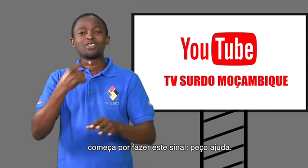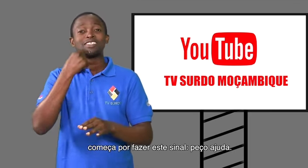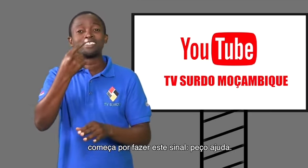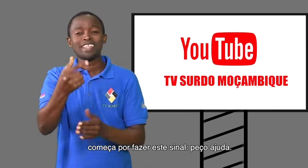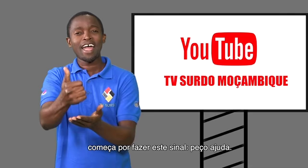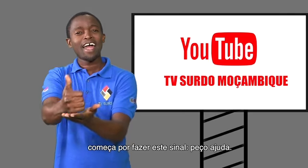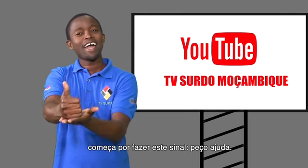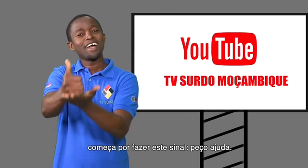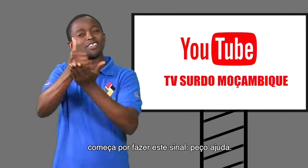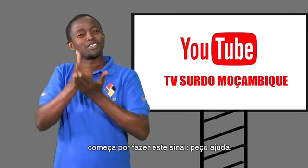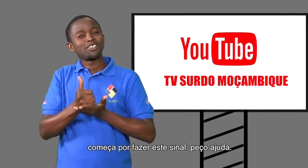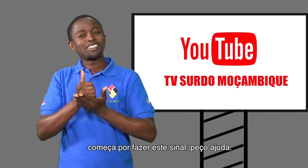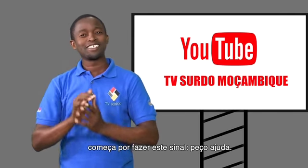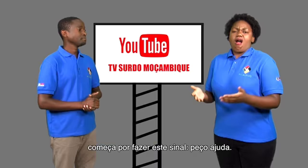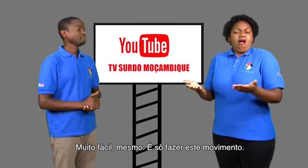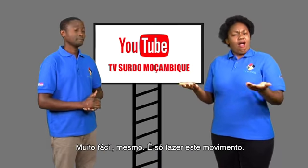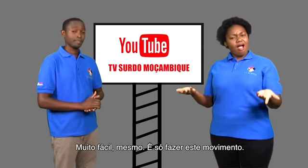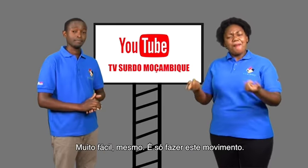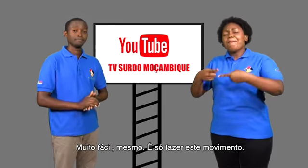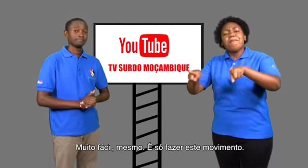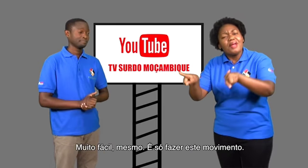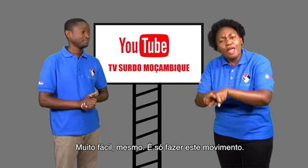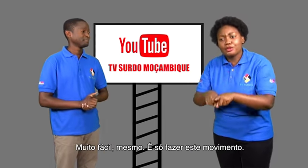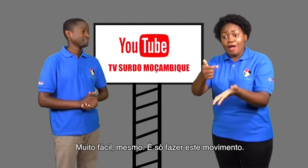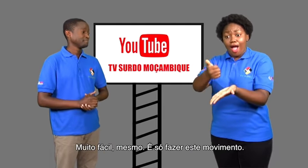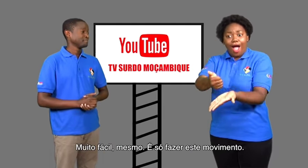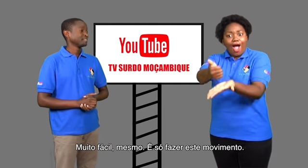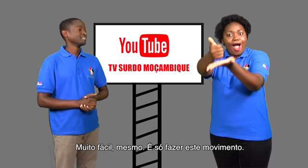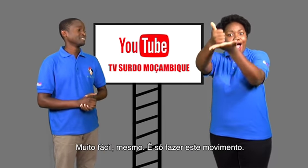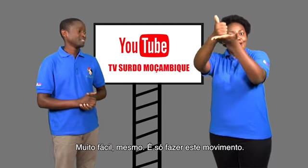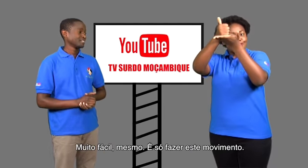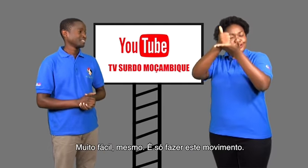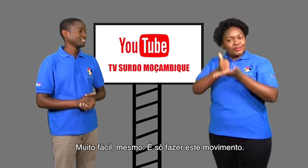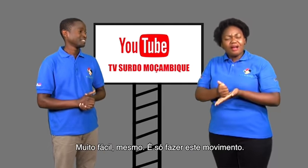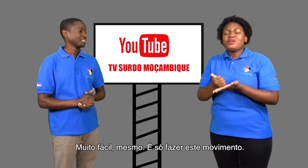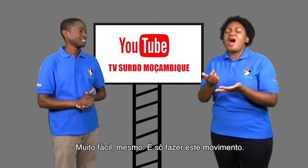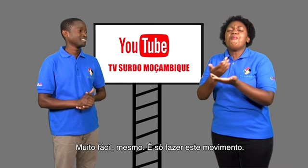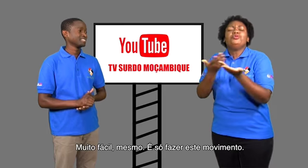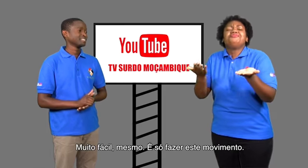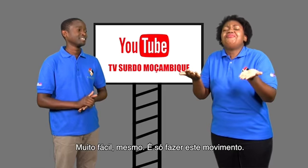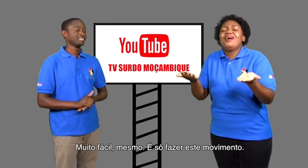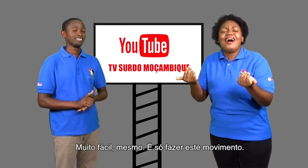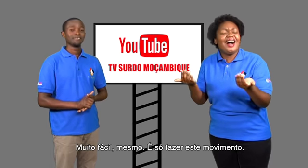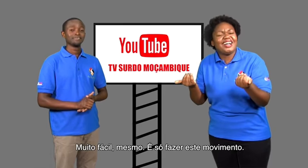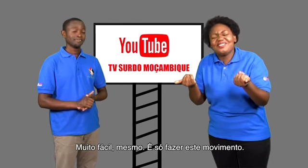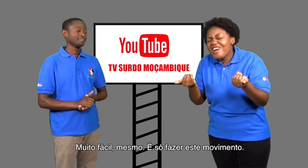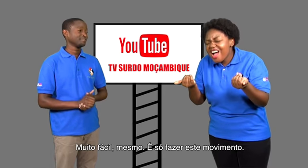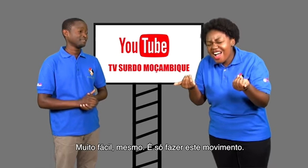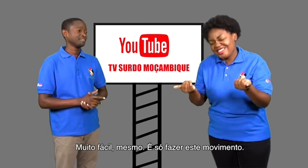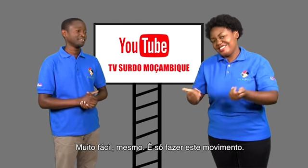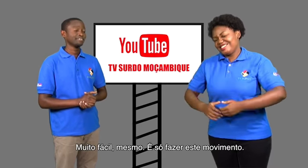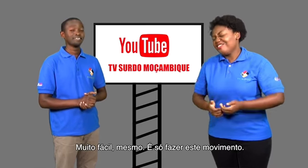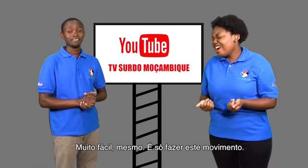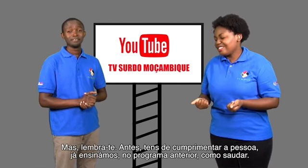este sinal. Peço, ajuda. É só fazer este movimento. Peço, ajuda. Muito fácil